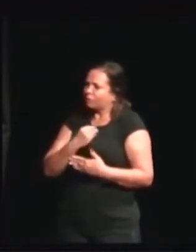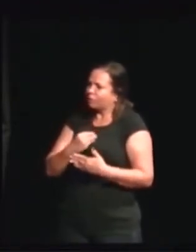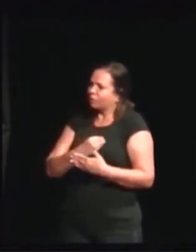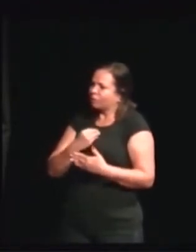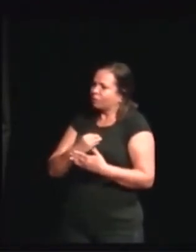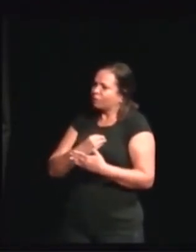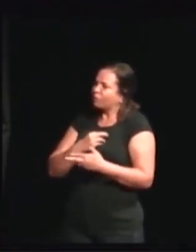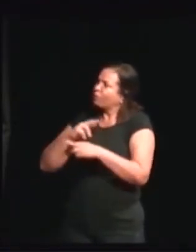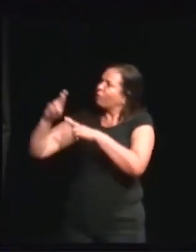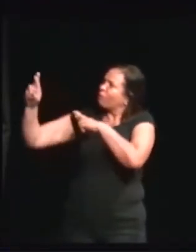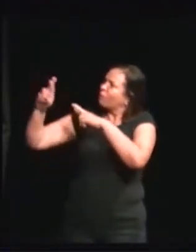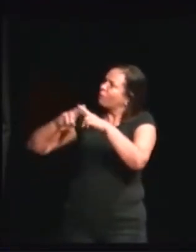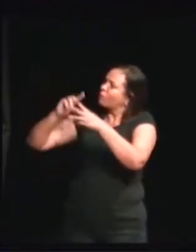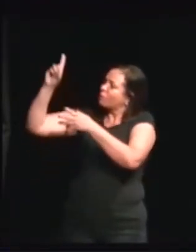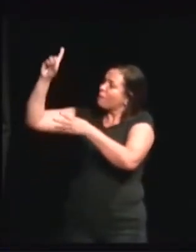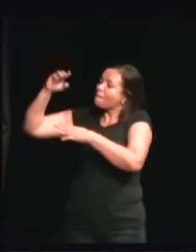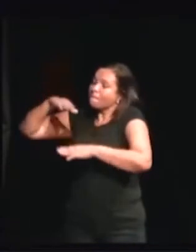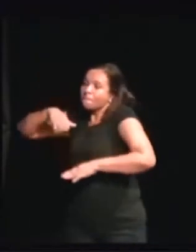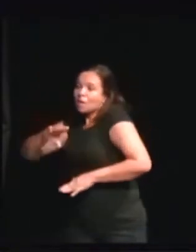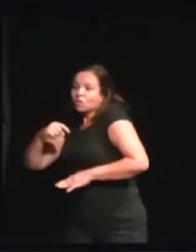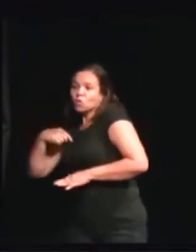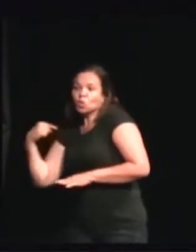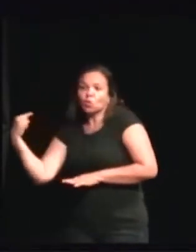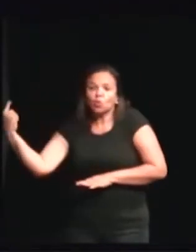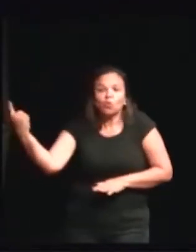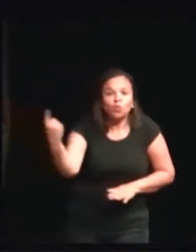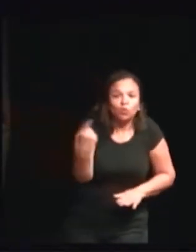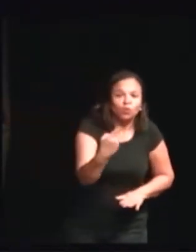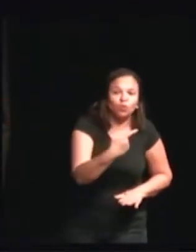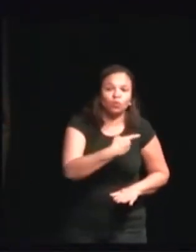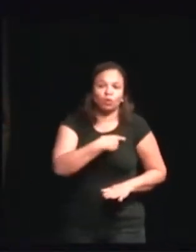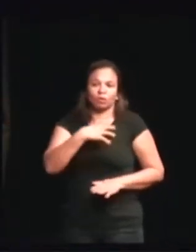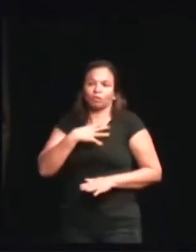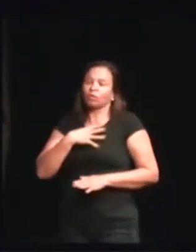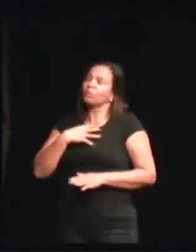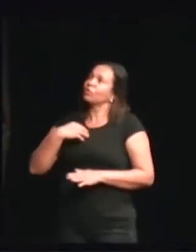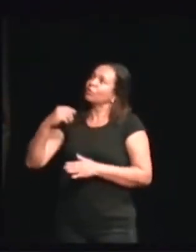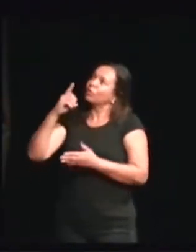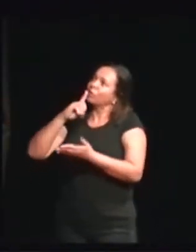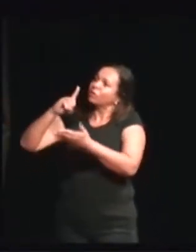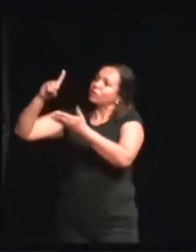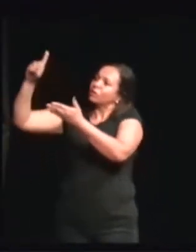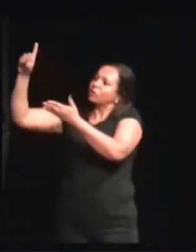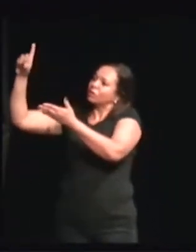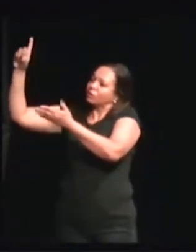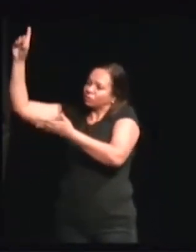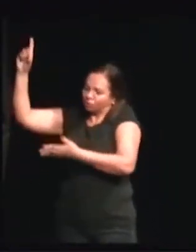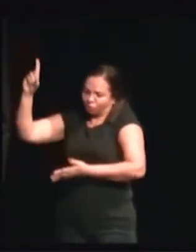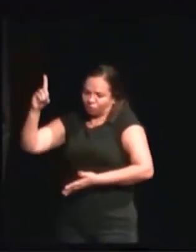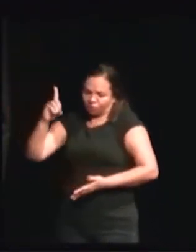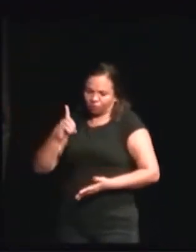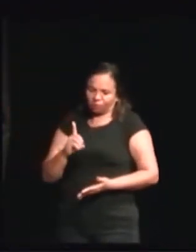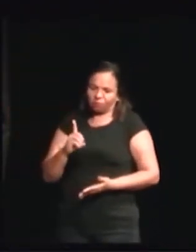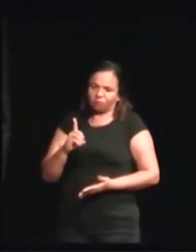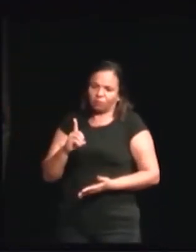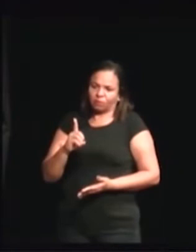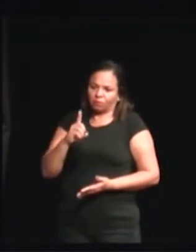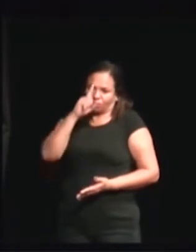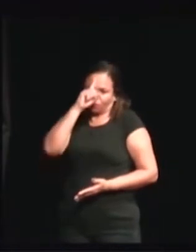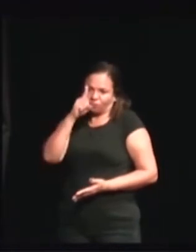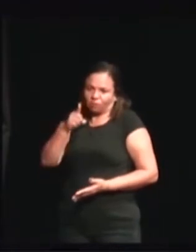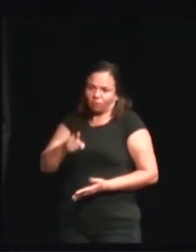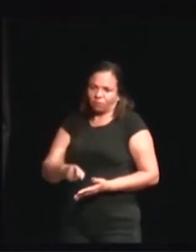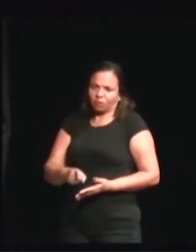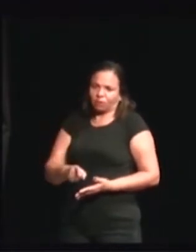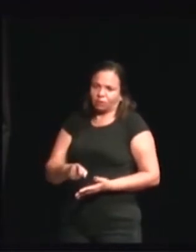filhos de Deus e, como tal, somos enviados para cá em missão a serviço do Cristo. Não pense diferente.